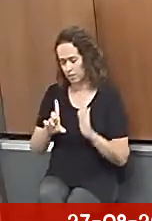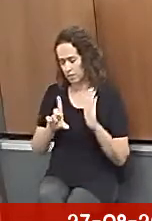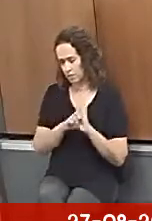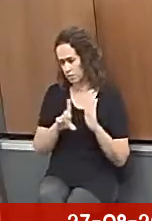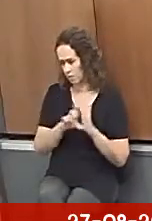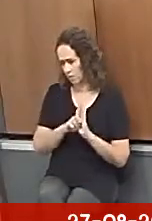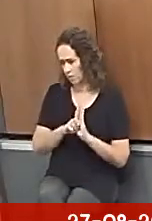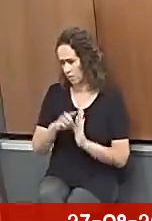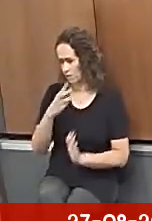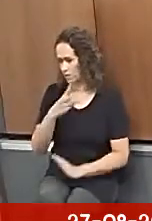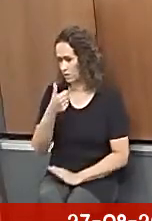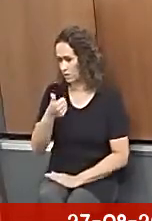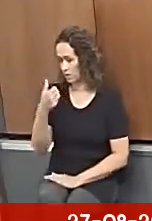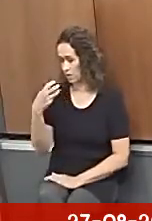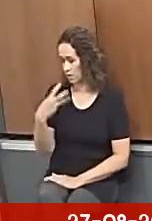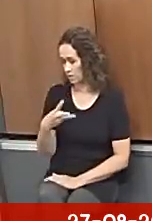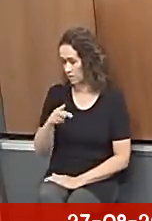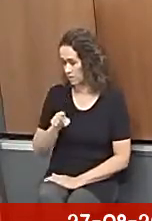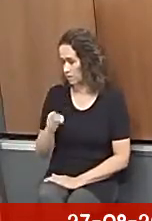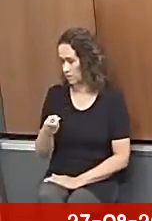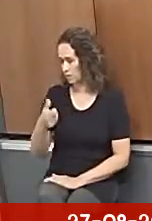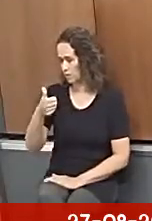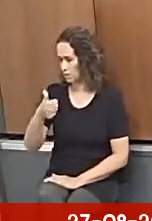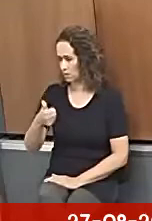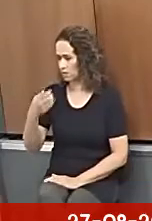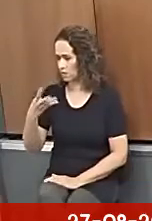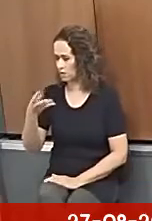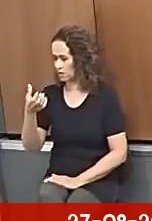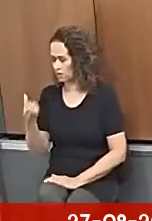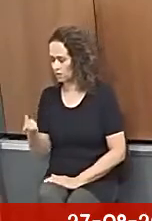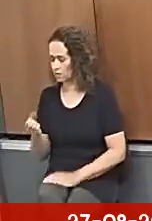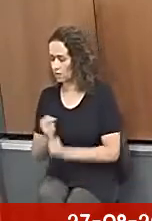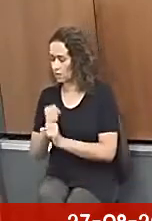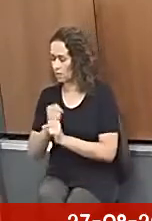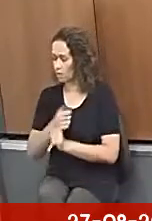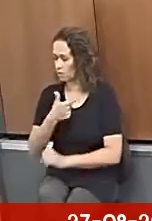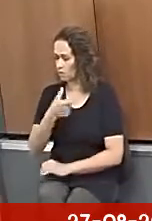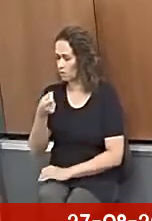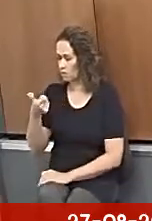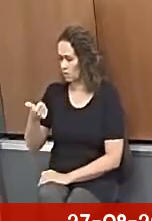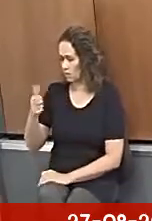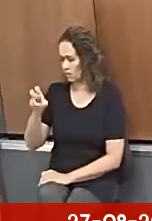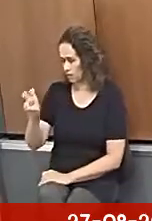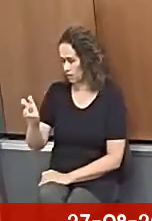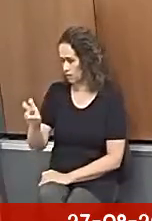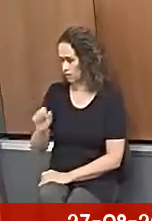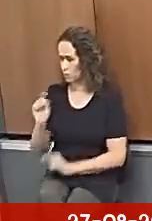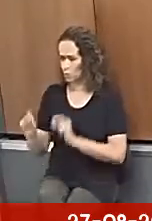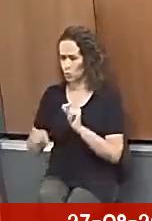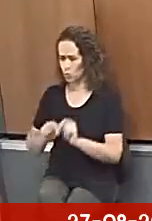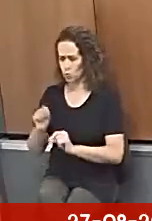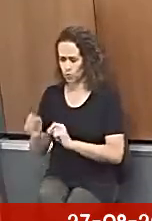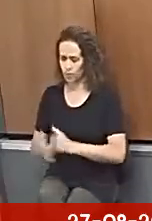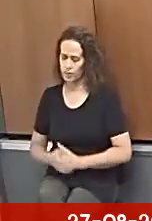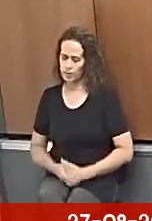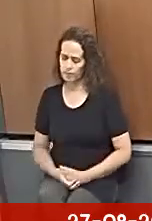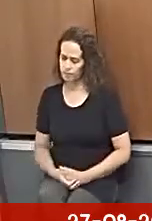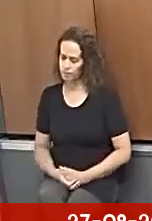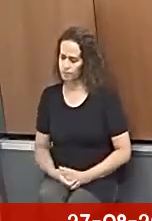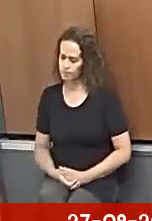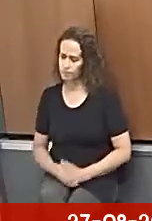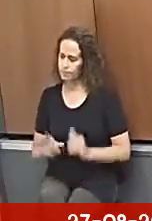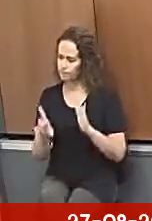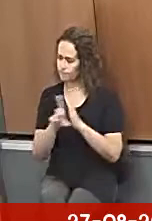13 mil 146 de 2015 que institui é a lei brasileira